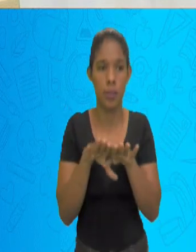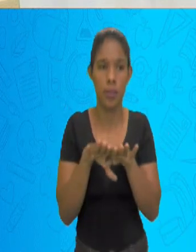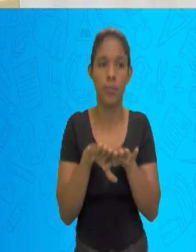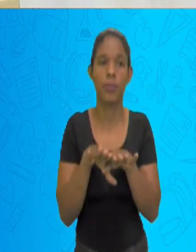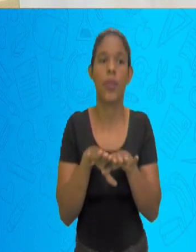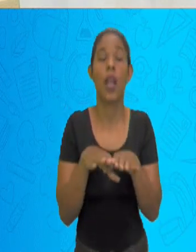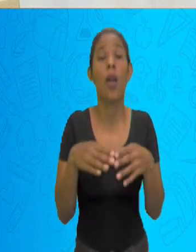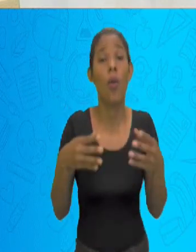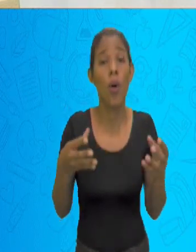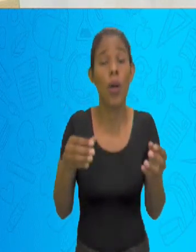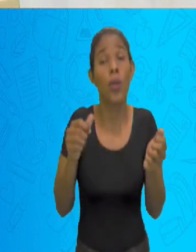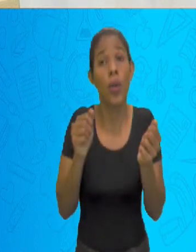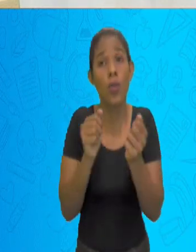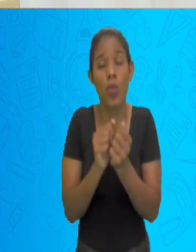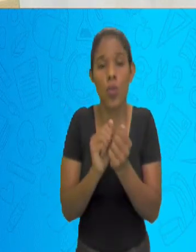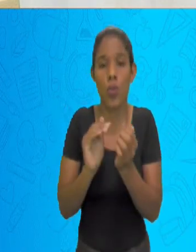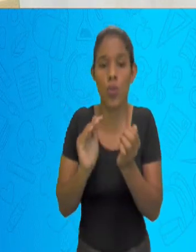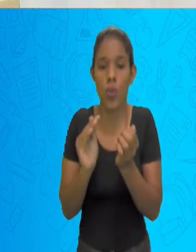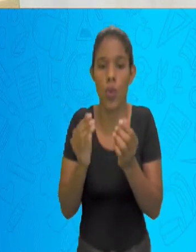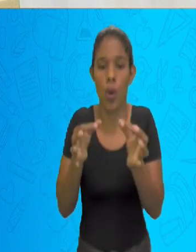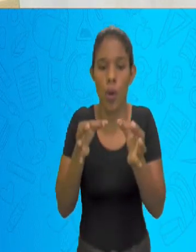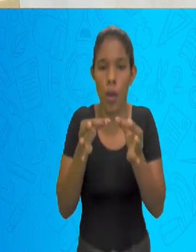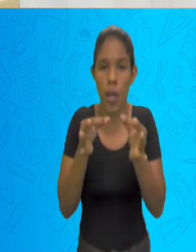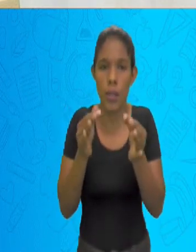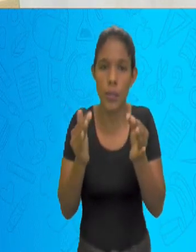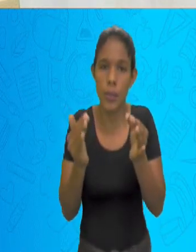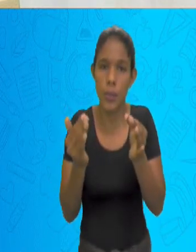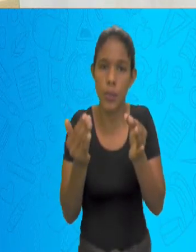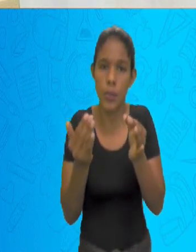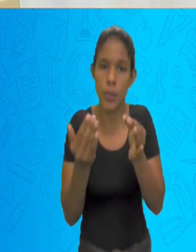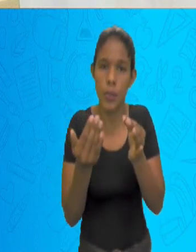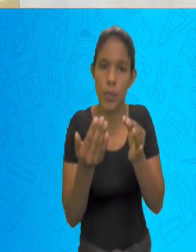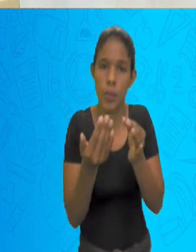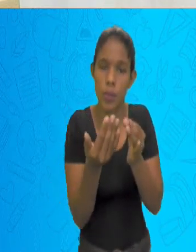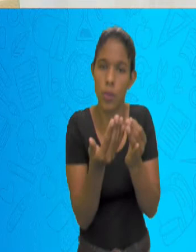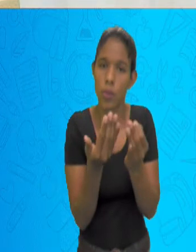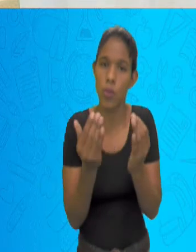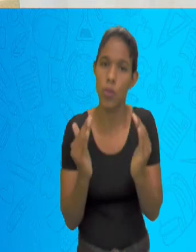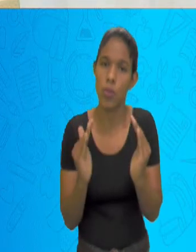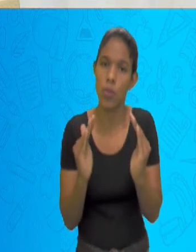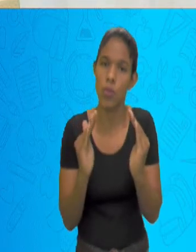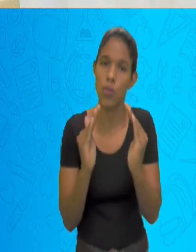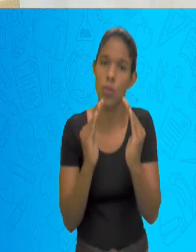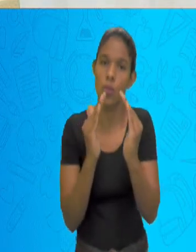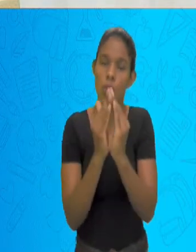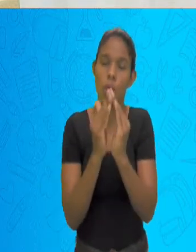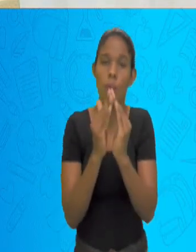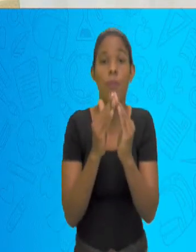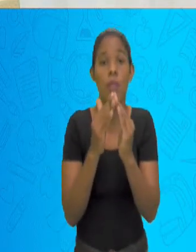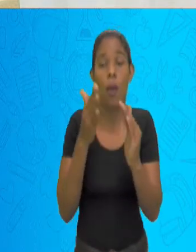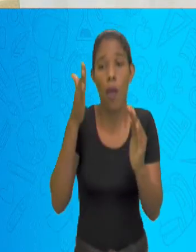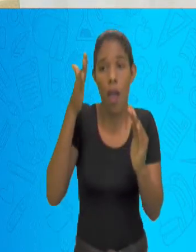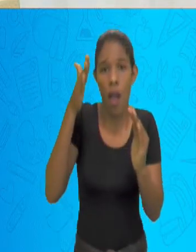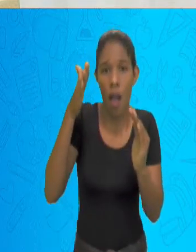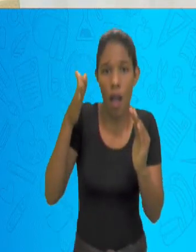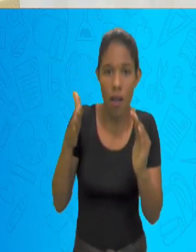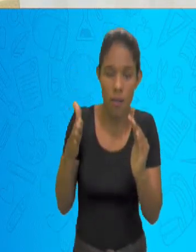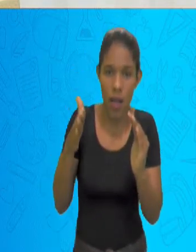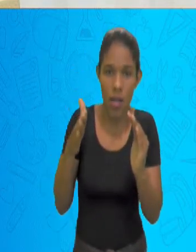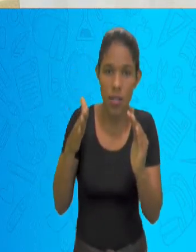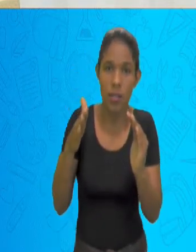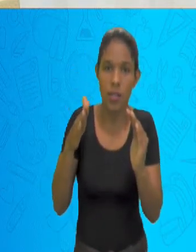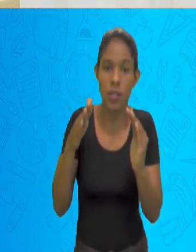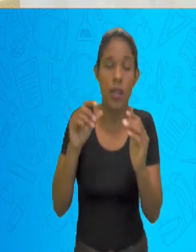ser um sólido geométrico chamado pirâmide, é que as suas faces são triangulares. A sua